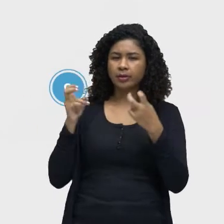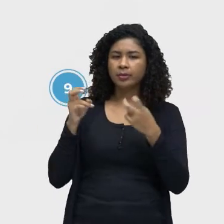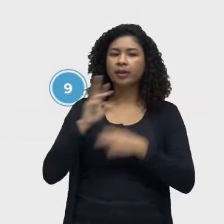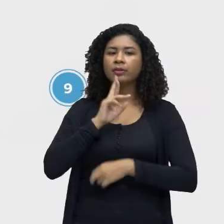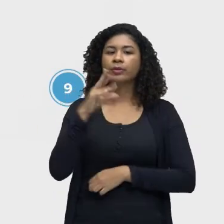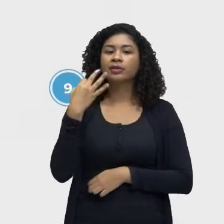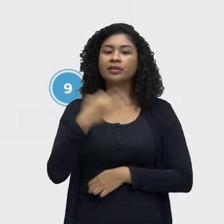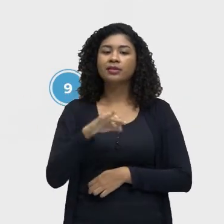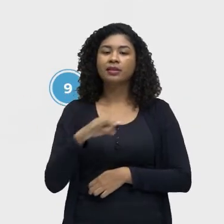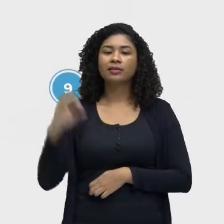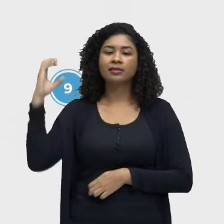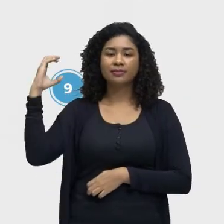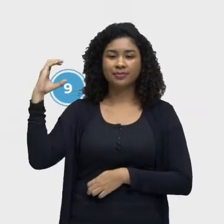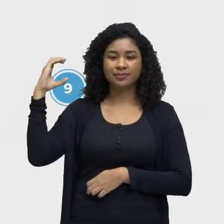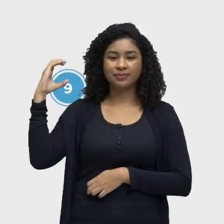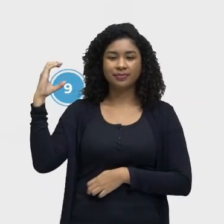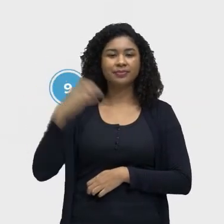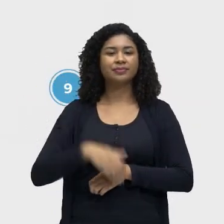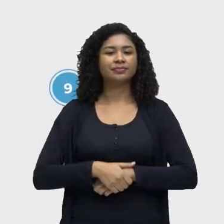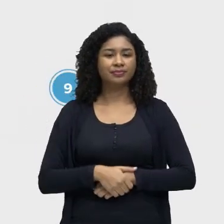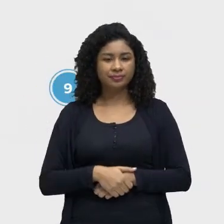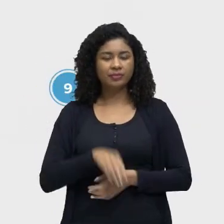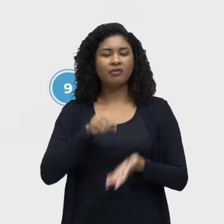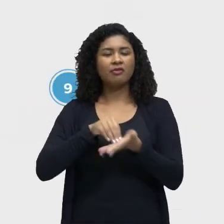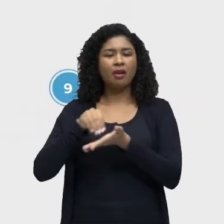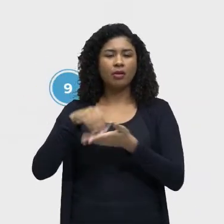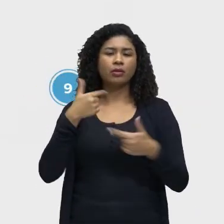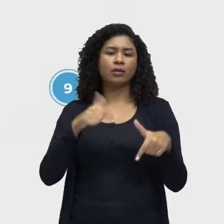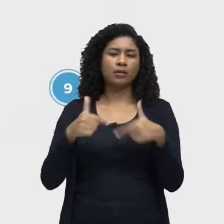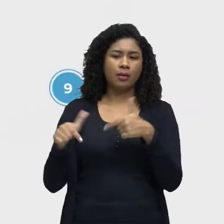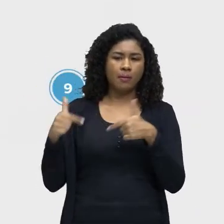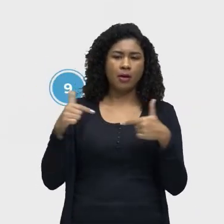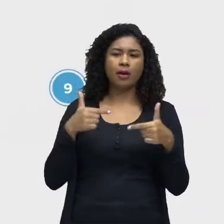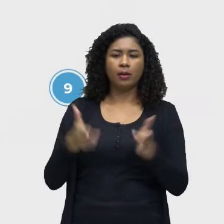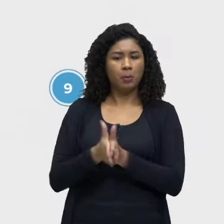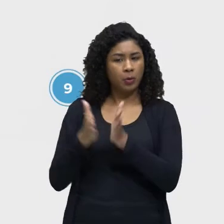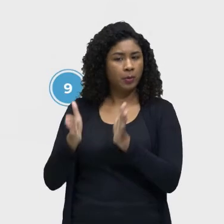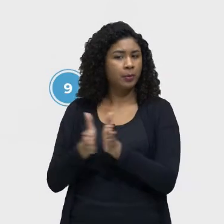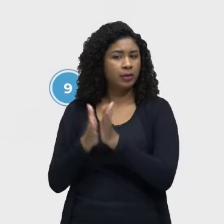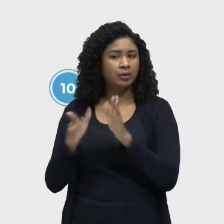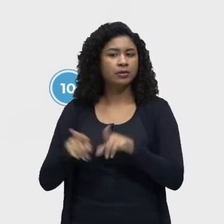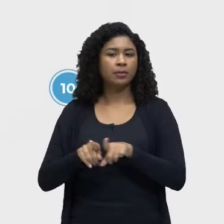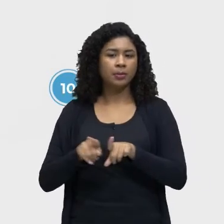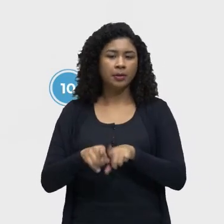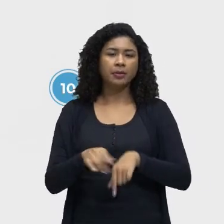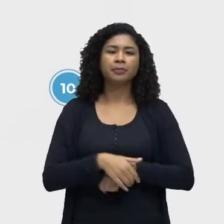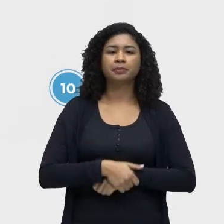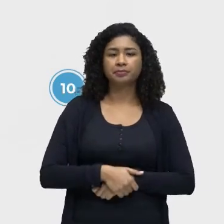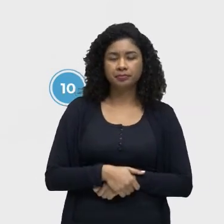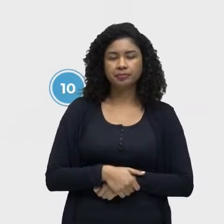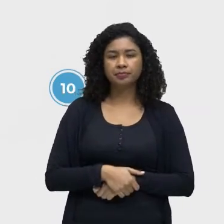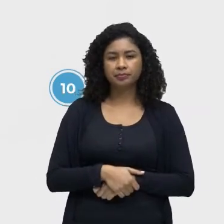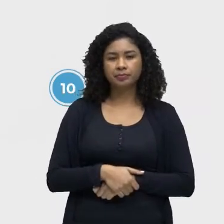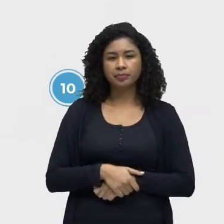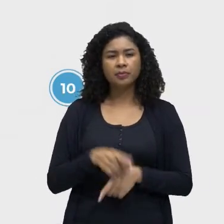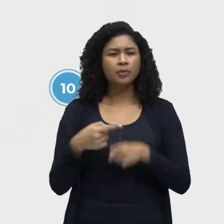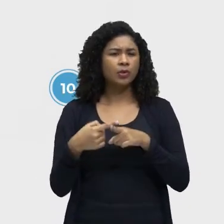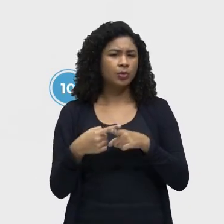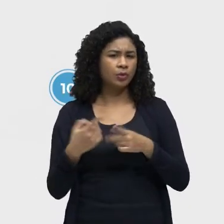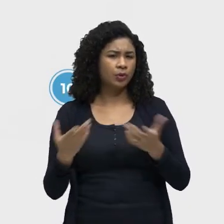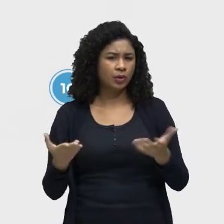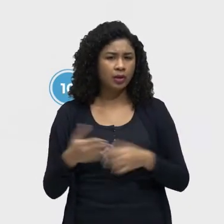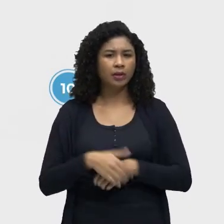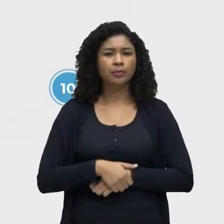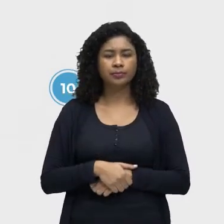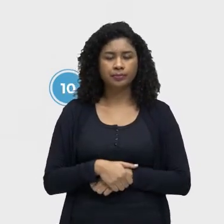correta é a alternativa C, a miséria e a falta de trabalho. Por quê? Olha lá no comentário. Os motivos da